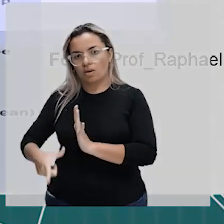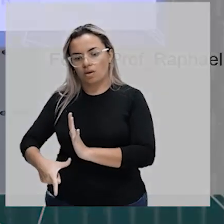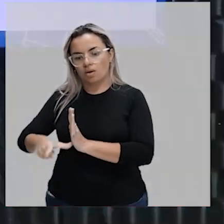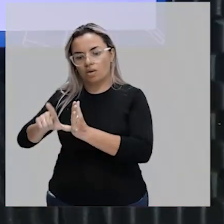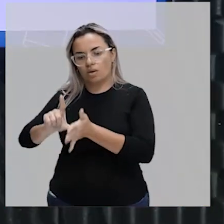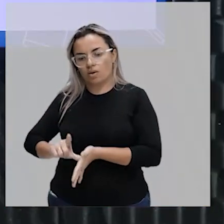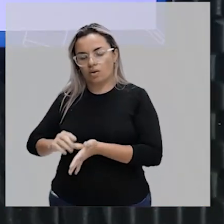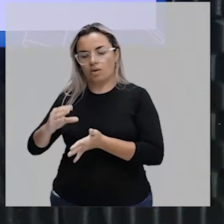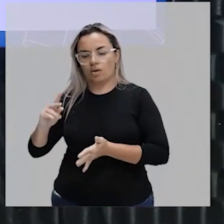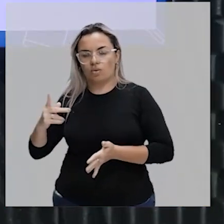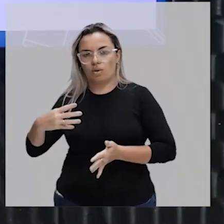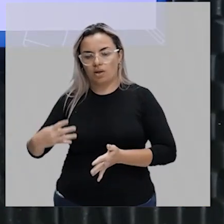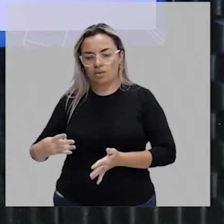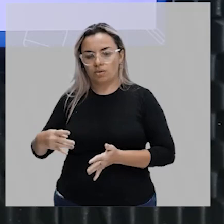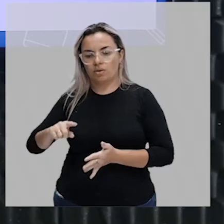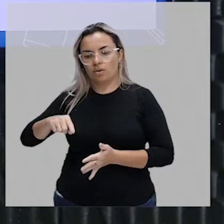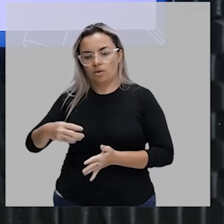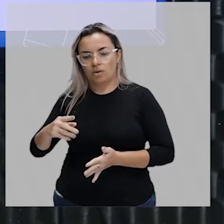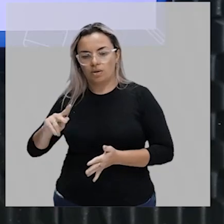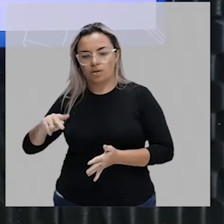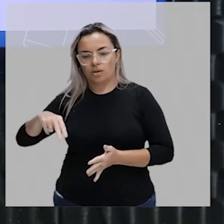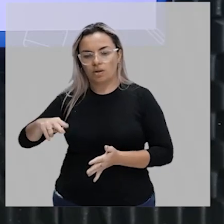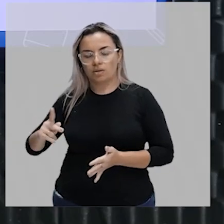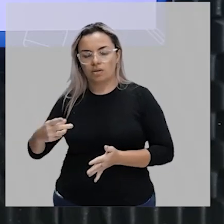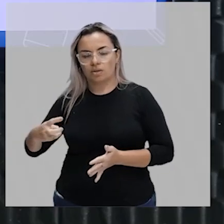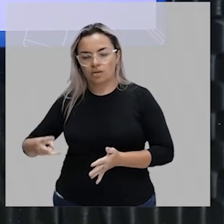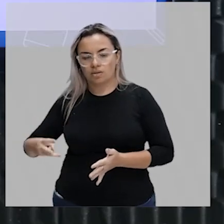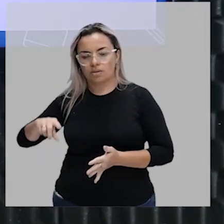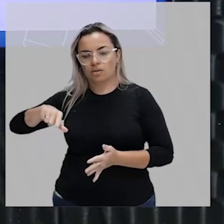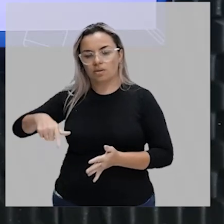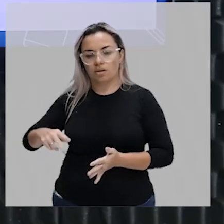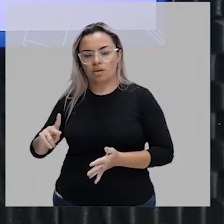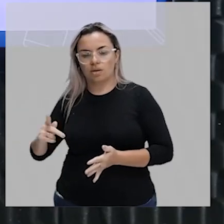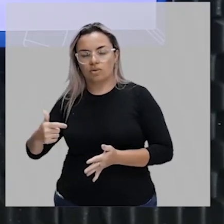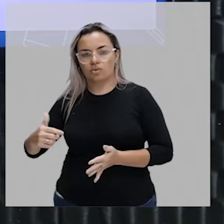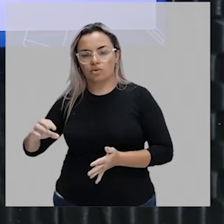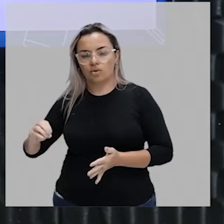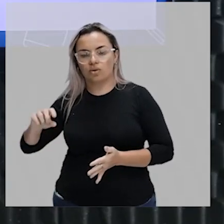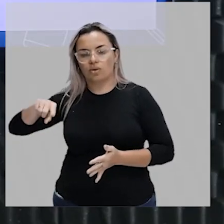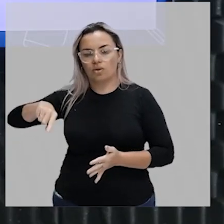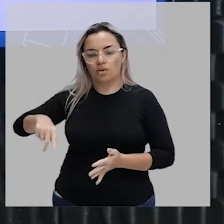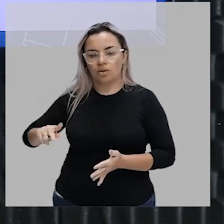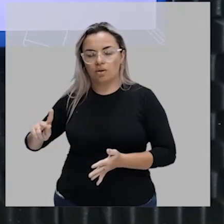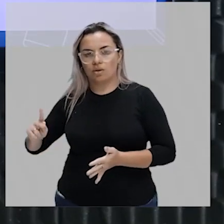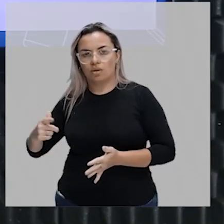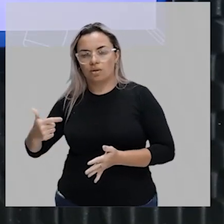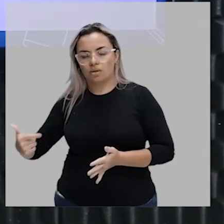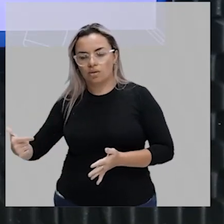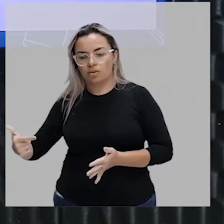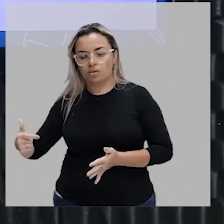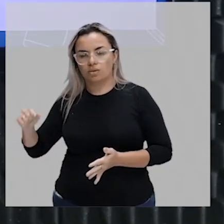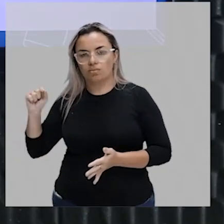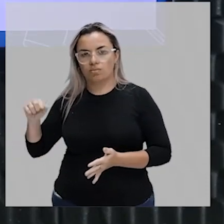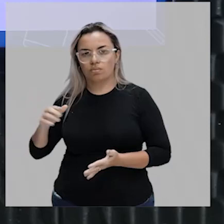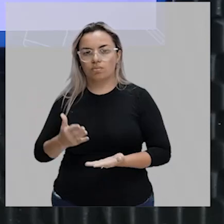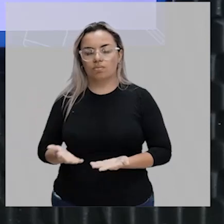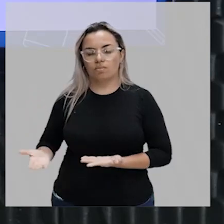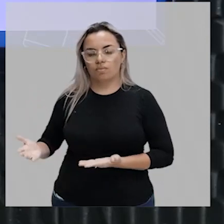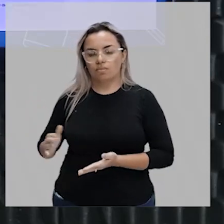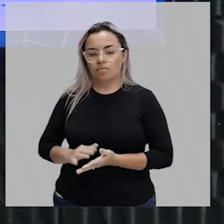voltar aqui, ó. CH4, NH3, H2O, né? A água mesmo,